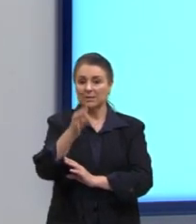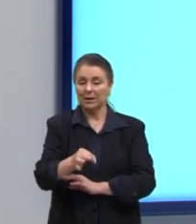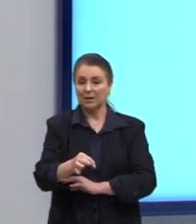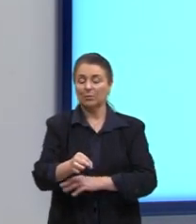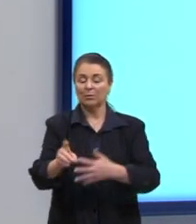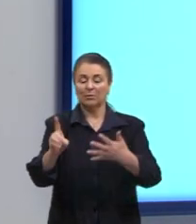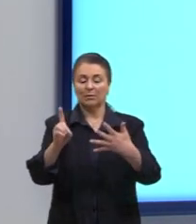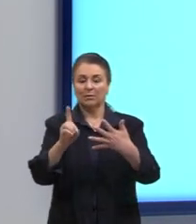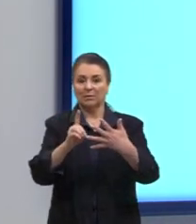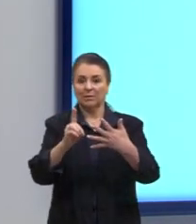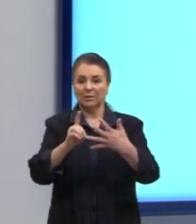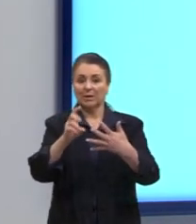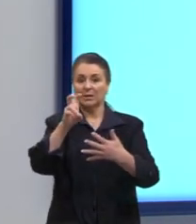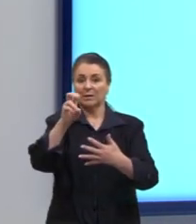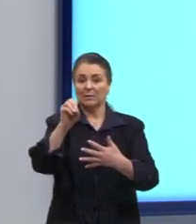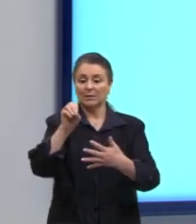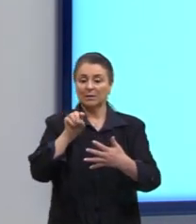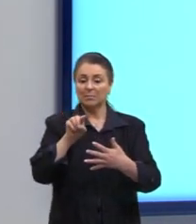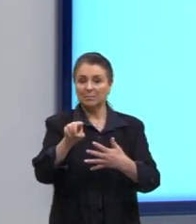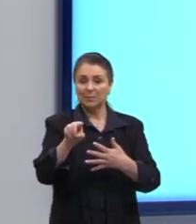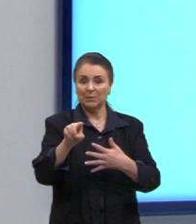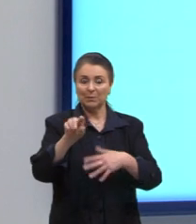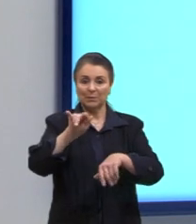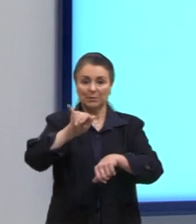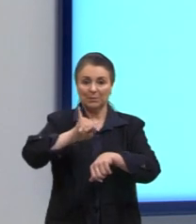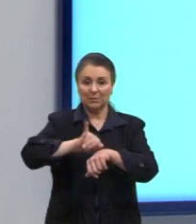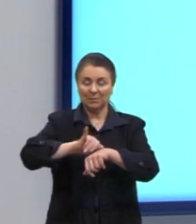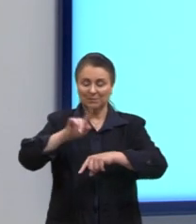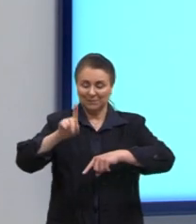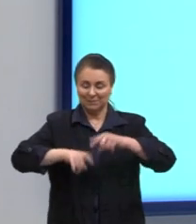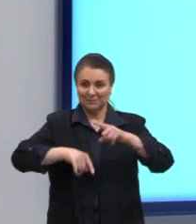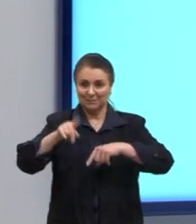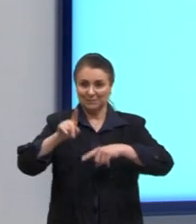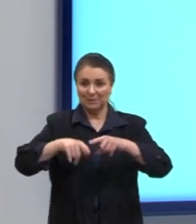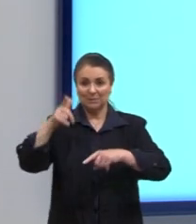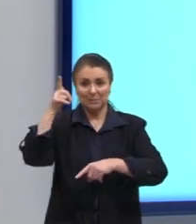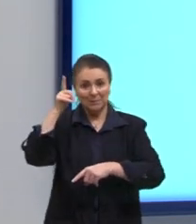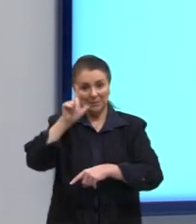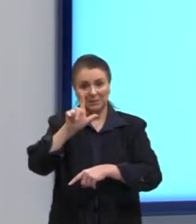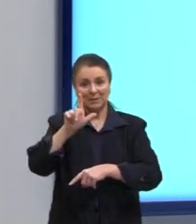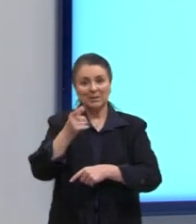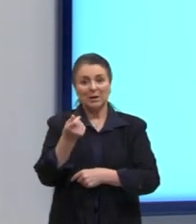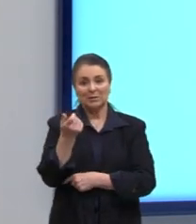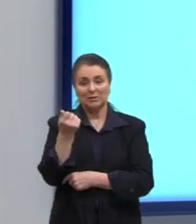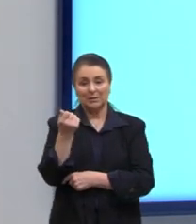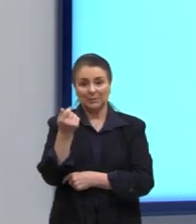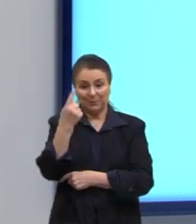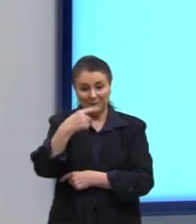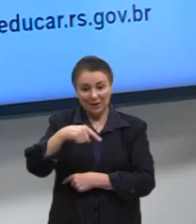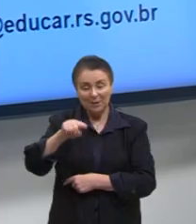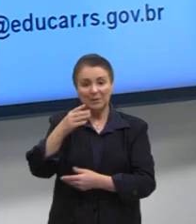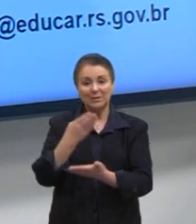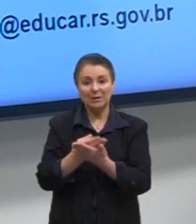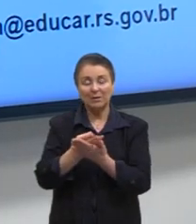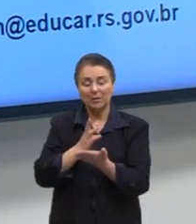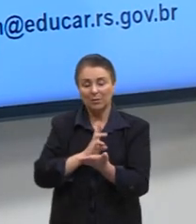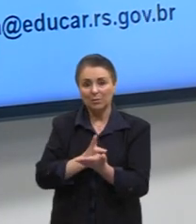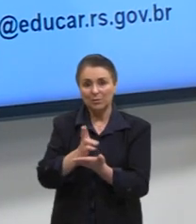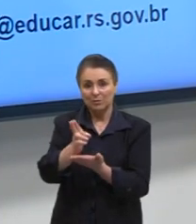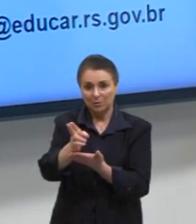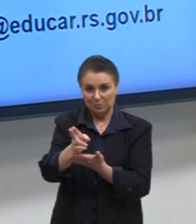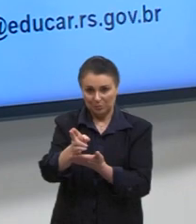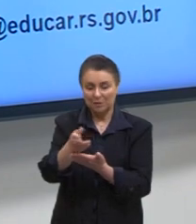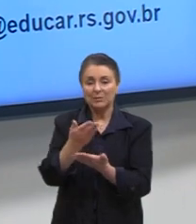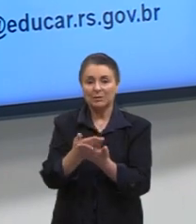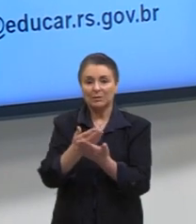50 mil peças para chegar no faturamento nas próximas aulas nós vamos continuar aí o estudo da